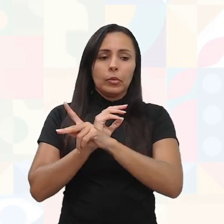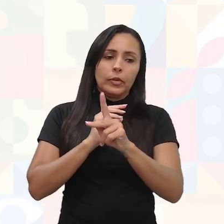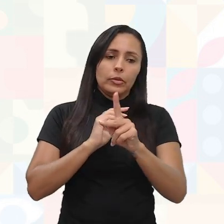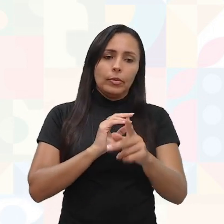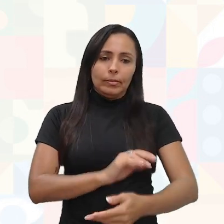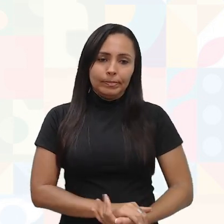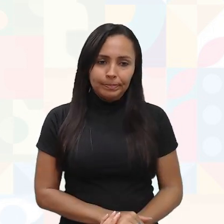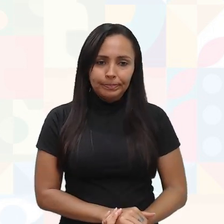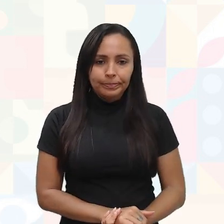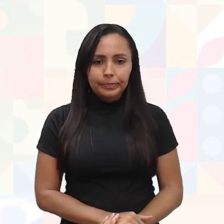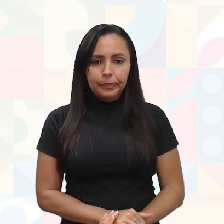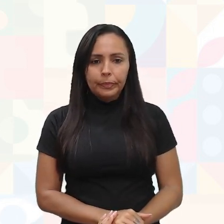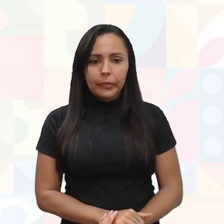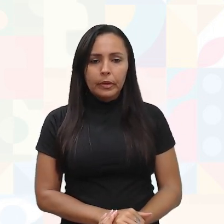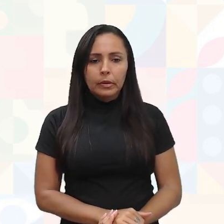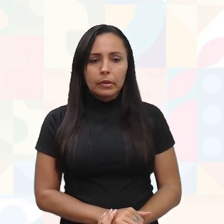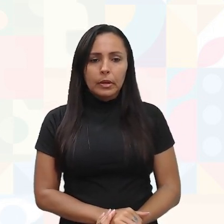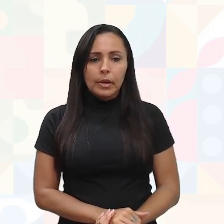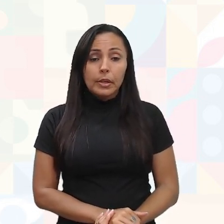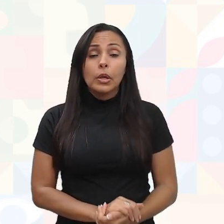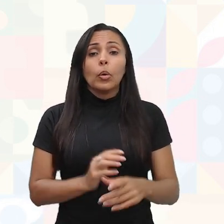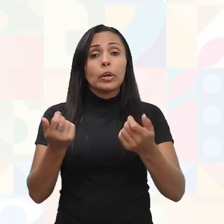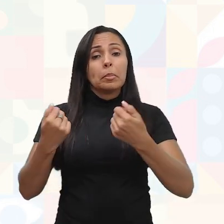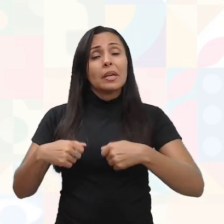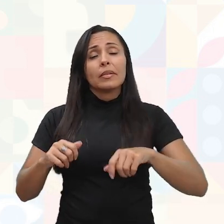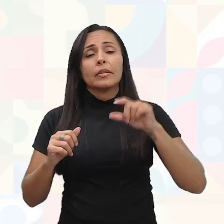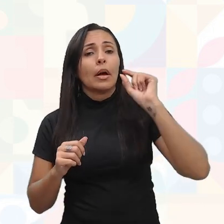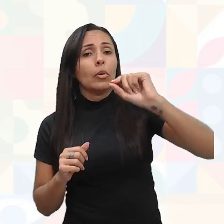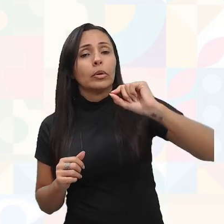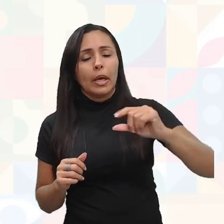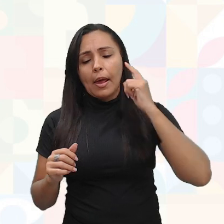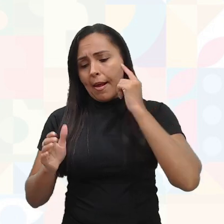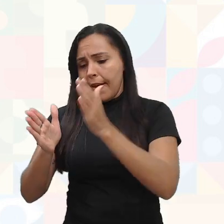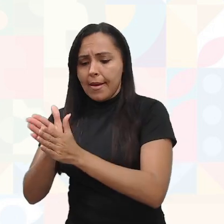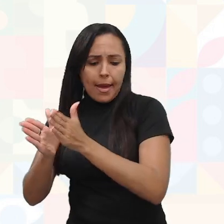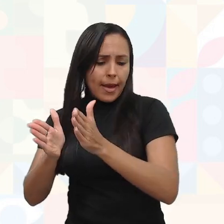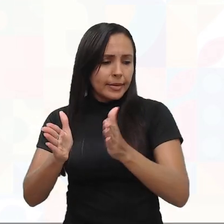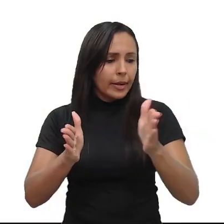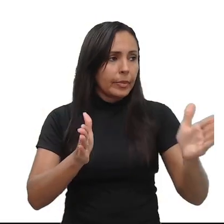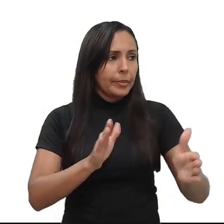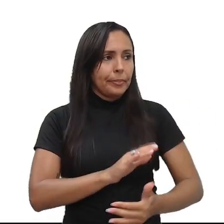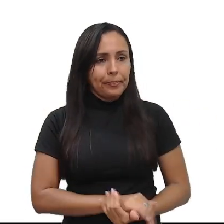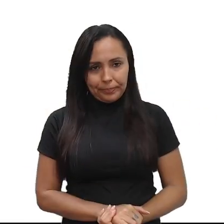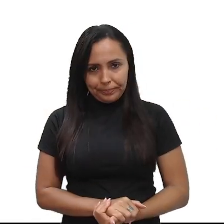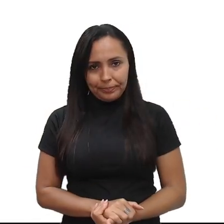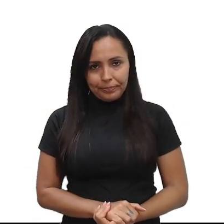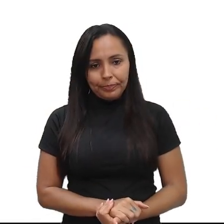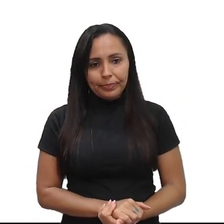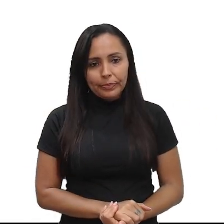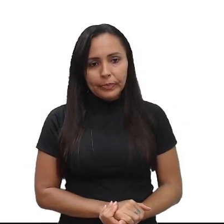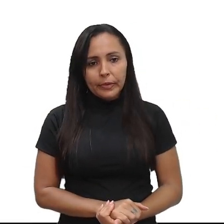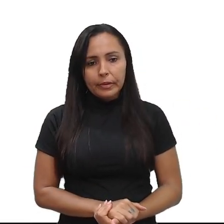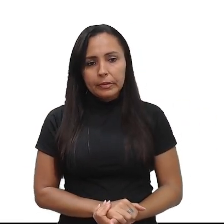certo? O que é que vai precisar aí? Quais são as etapas do projeto, né? As etapas são,